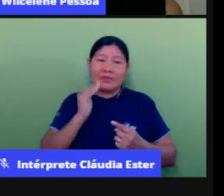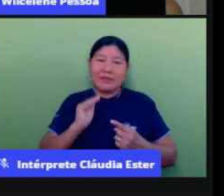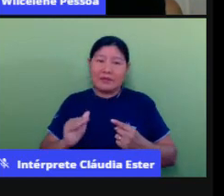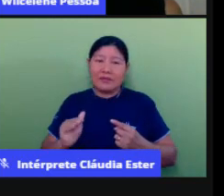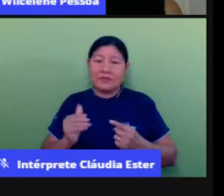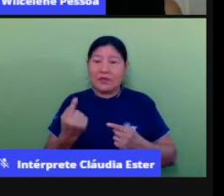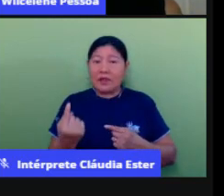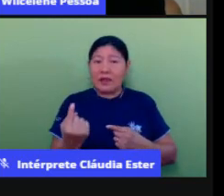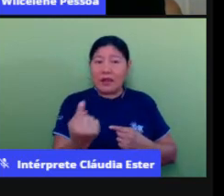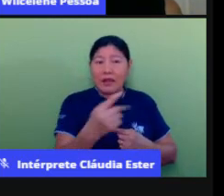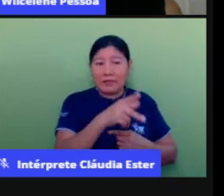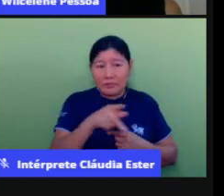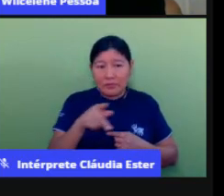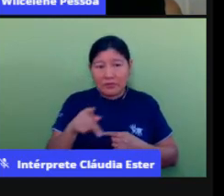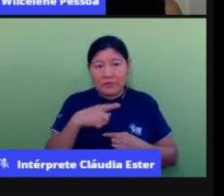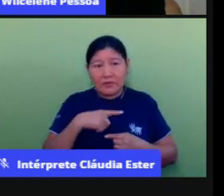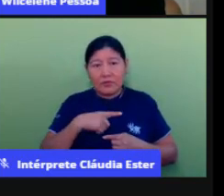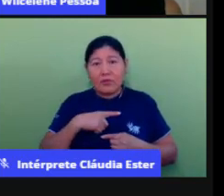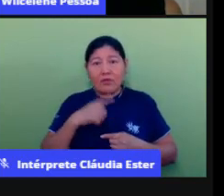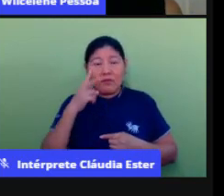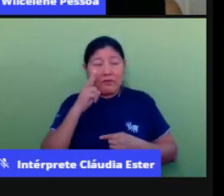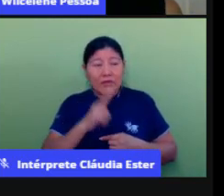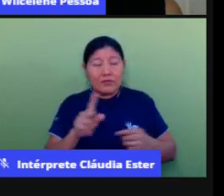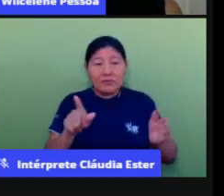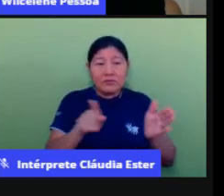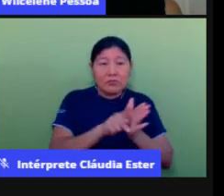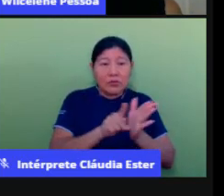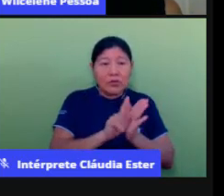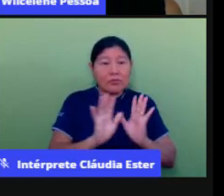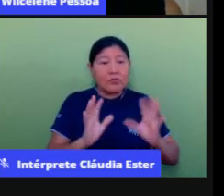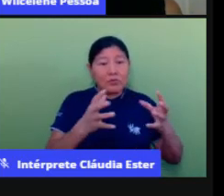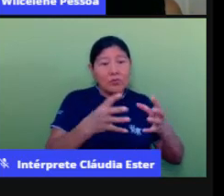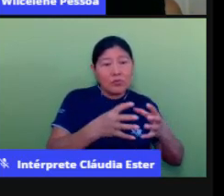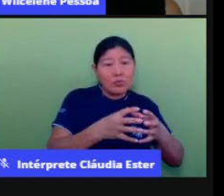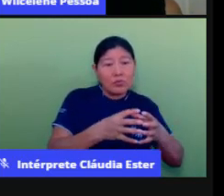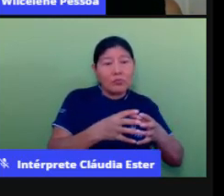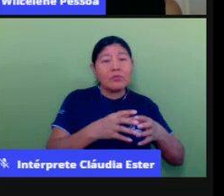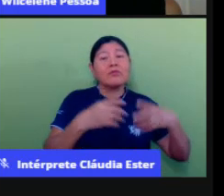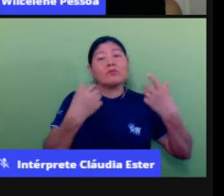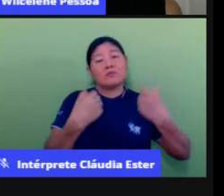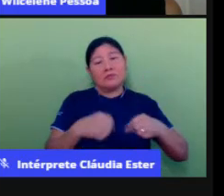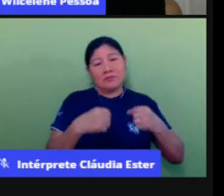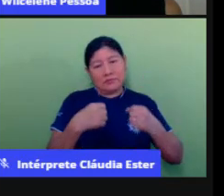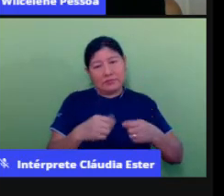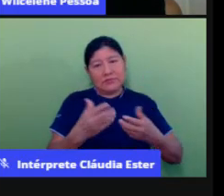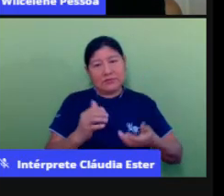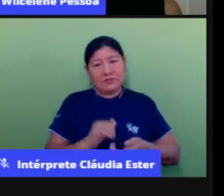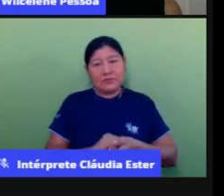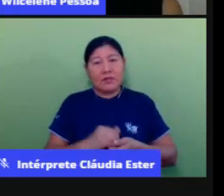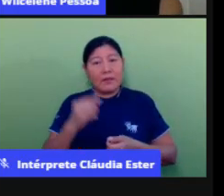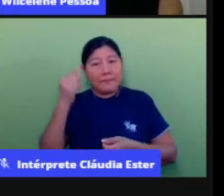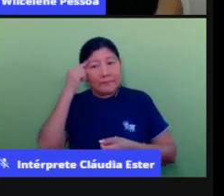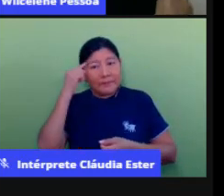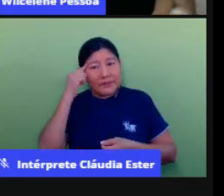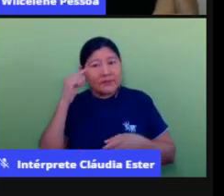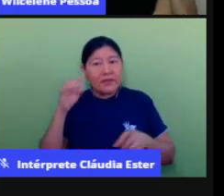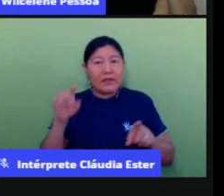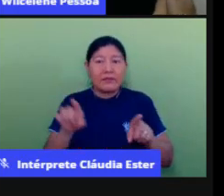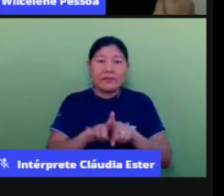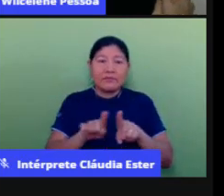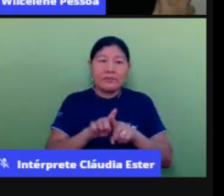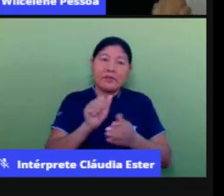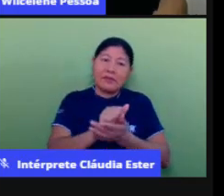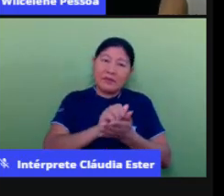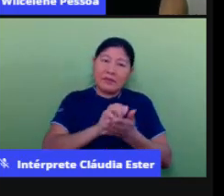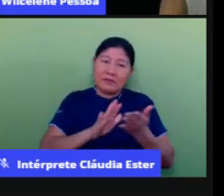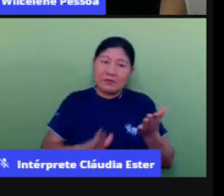realidade, entendendo o seu contexto, entendendo o que é importante para a sua turma naquele momento. Pensar também que essas atividades, elas